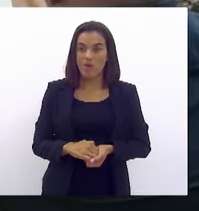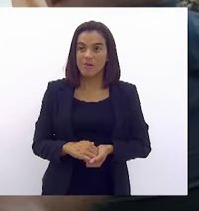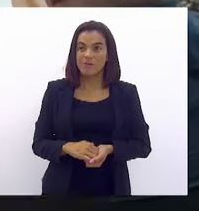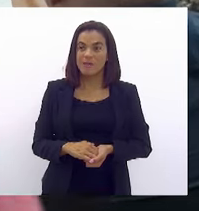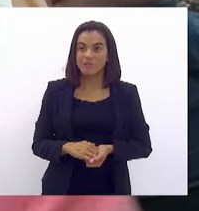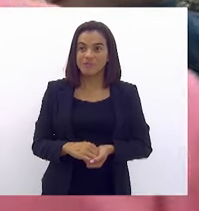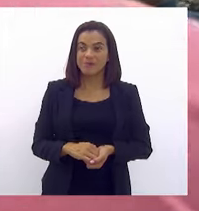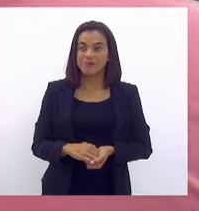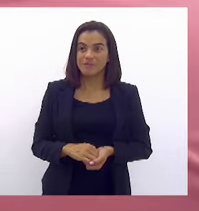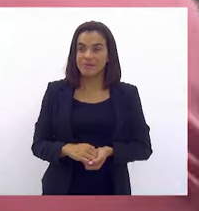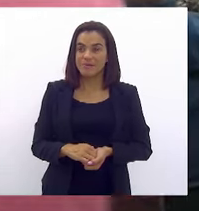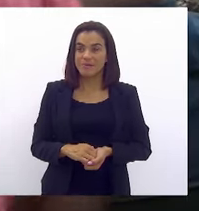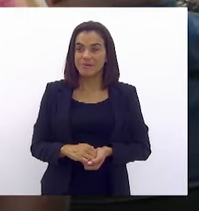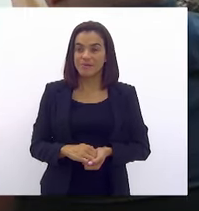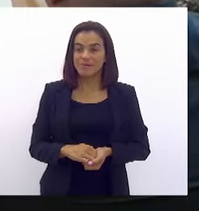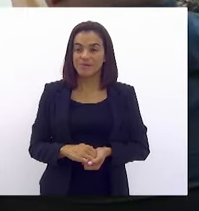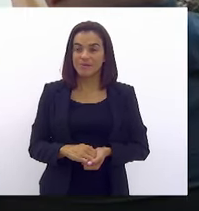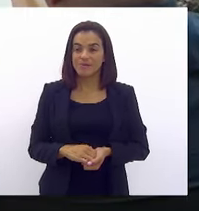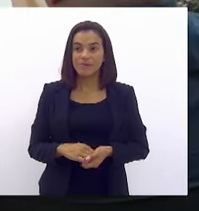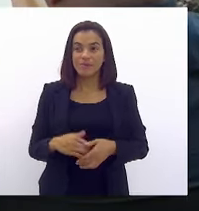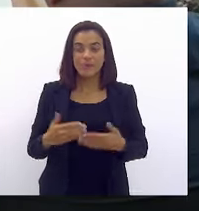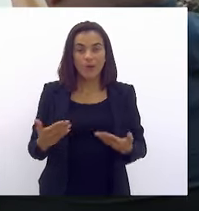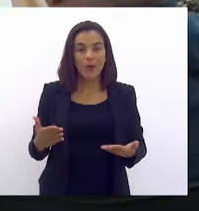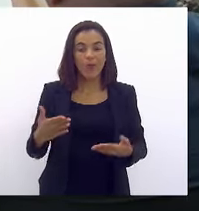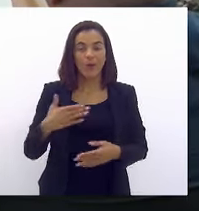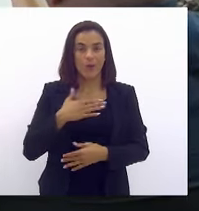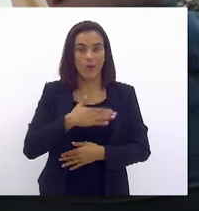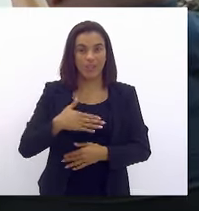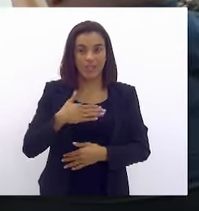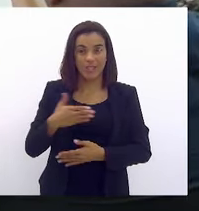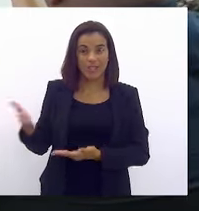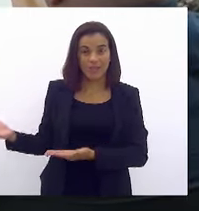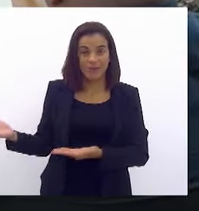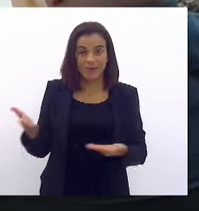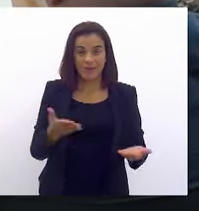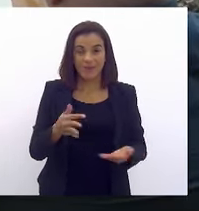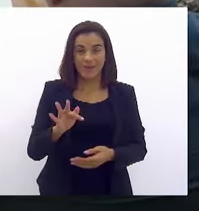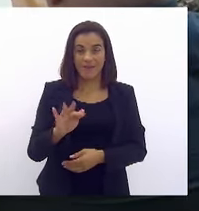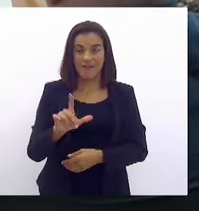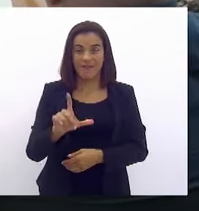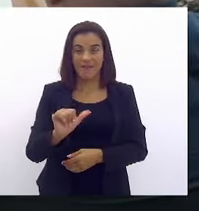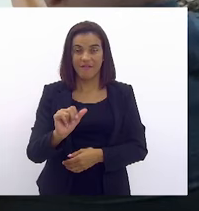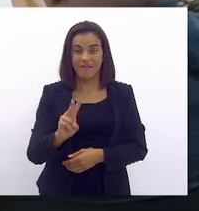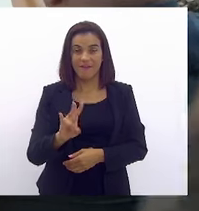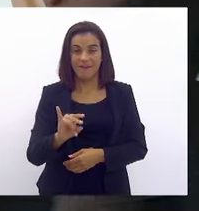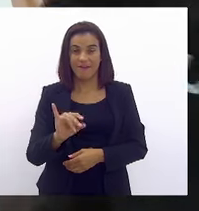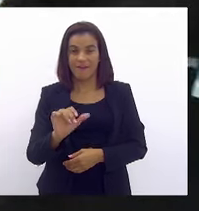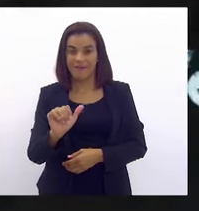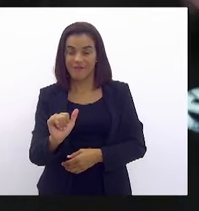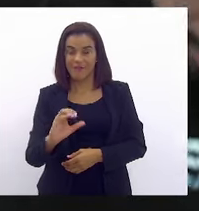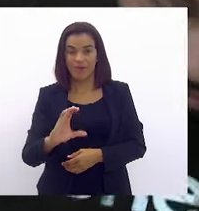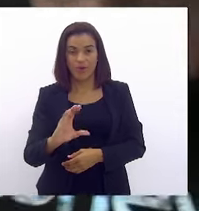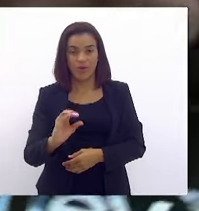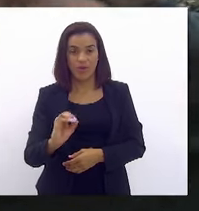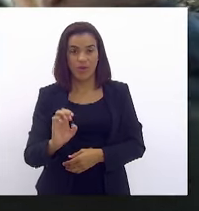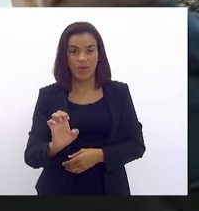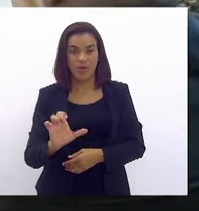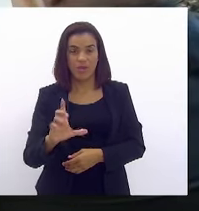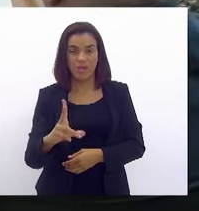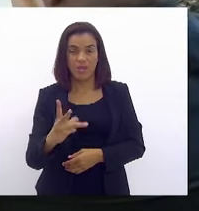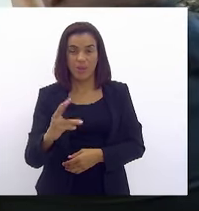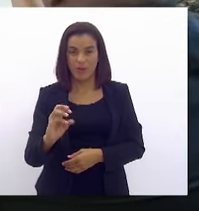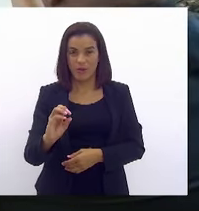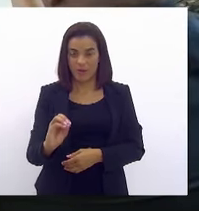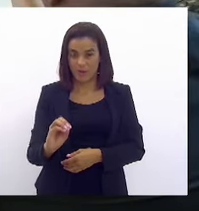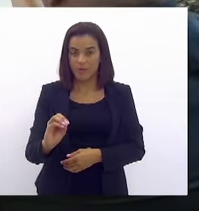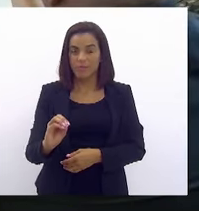Então, gostaria de chamar a Flávia Lanari Coelho, a presidente da